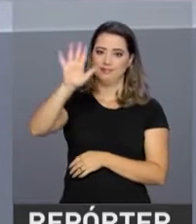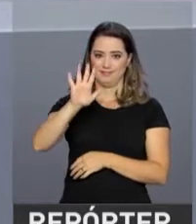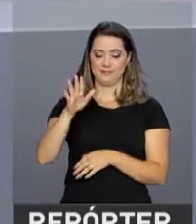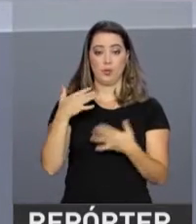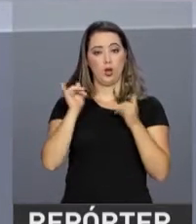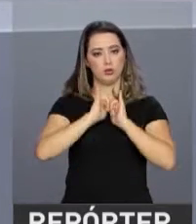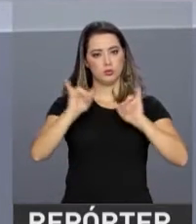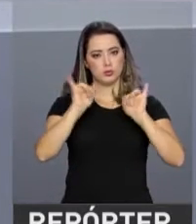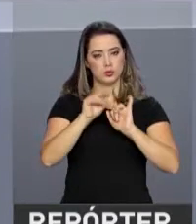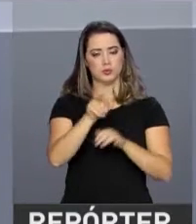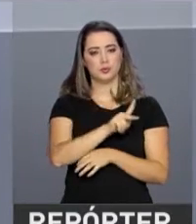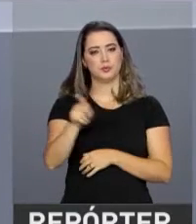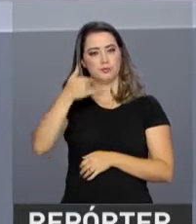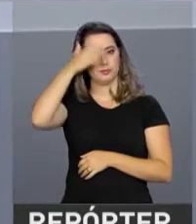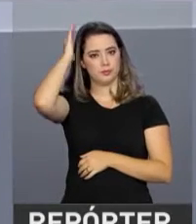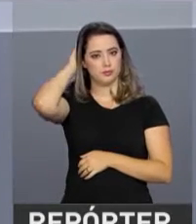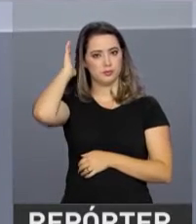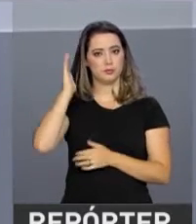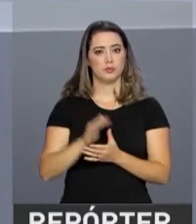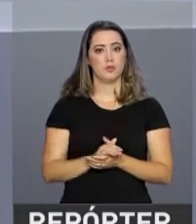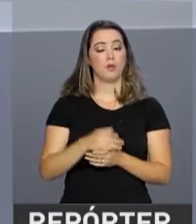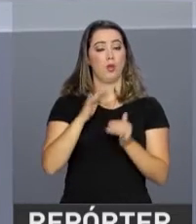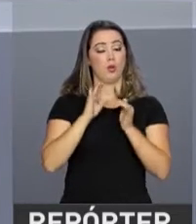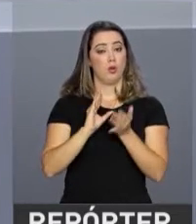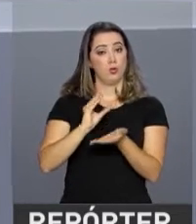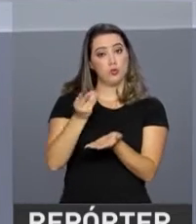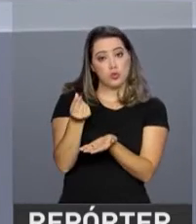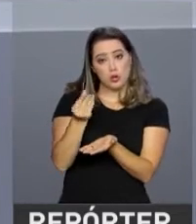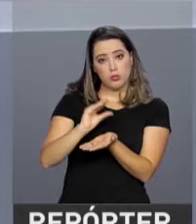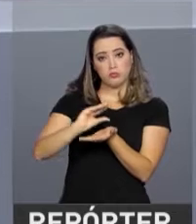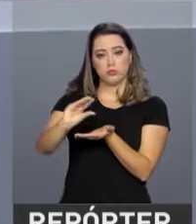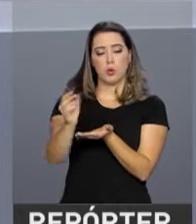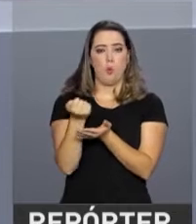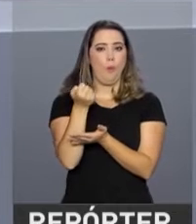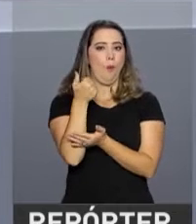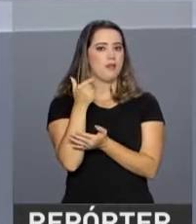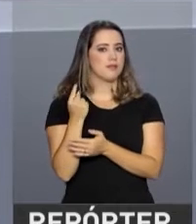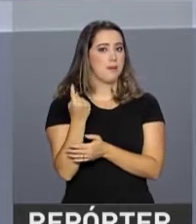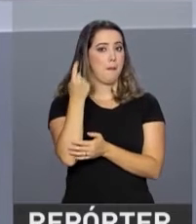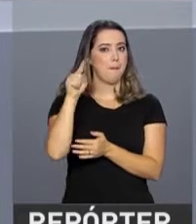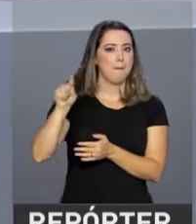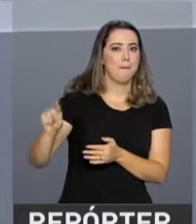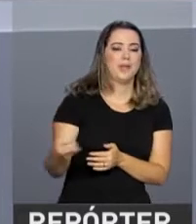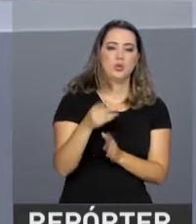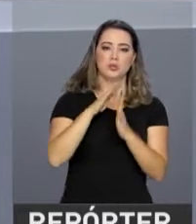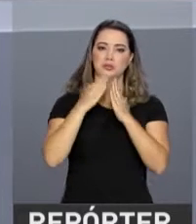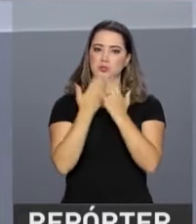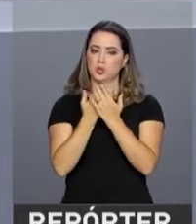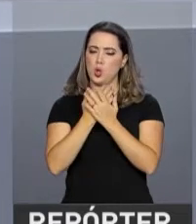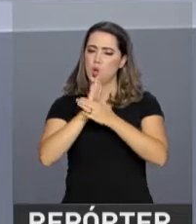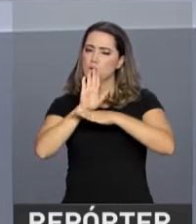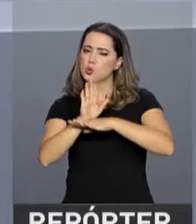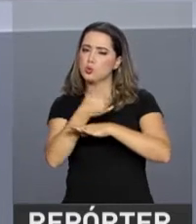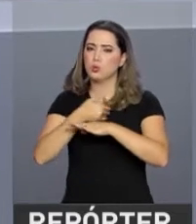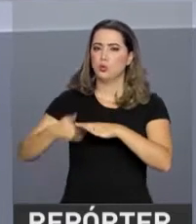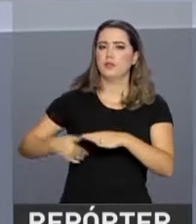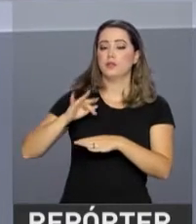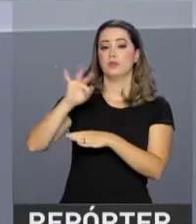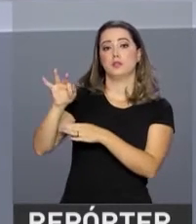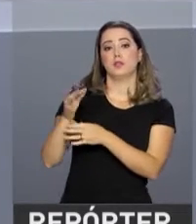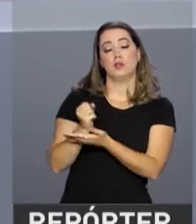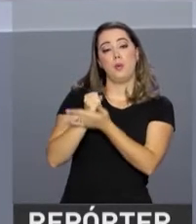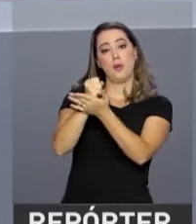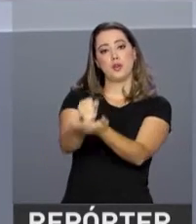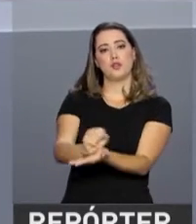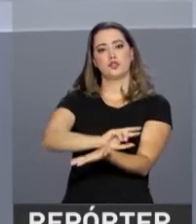foi feito hoje pelo presidente michel temer com o investimento quase mil escolas passam a contar com o apoio do governo federal para oferecer